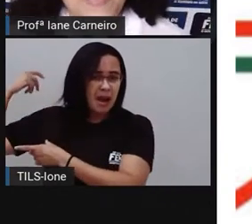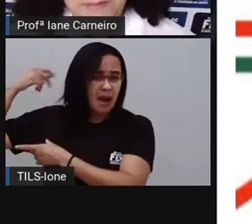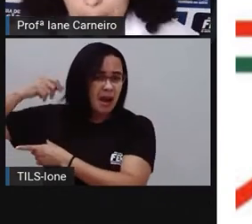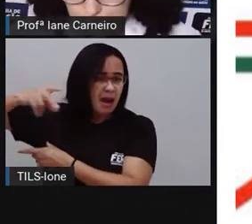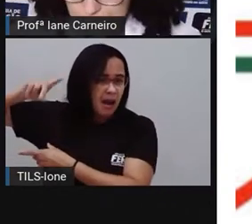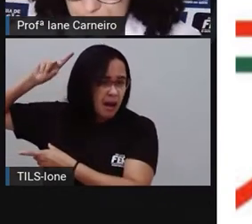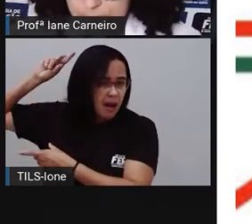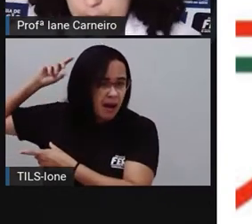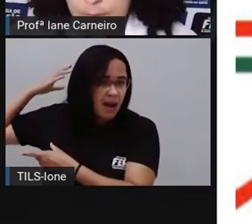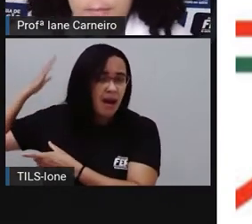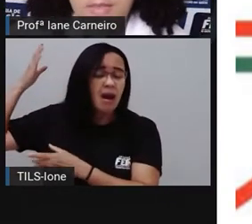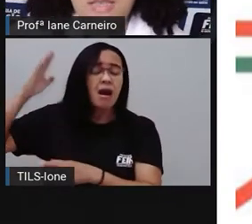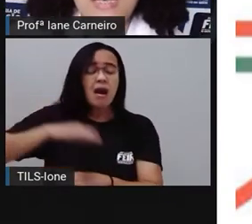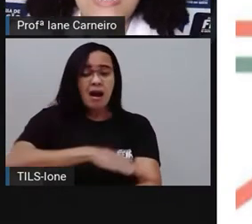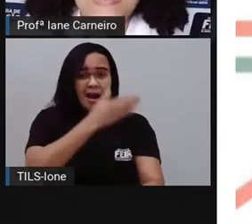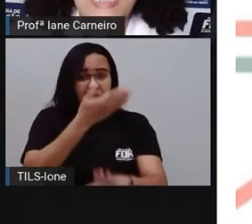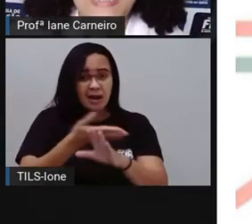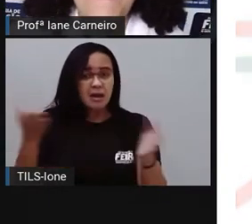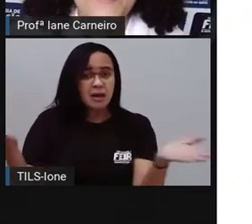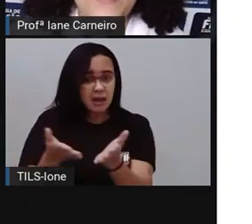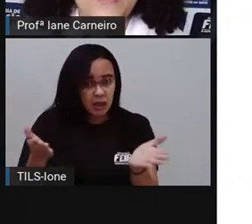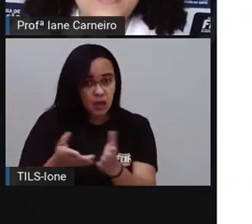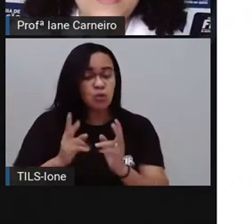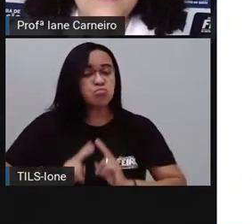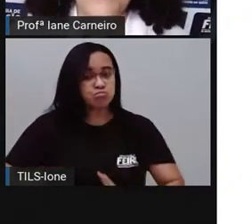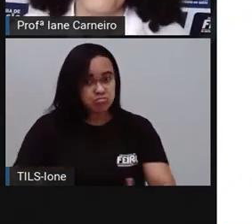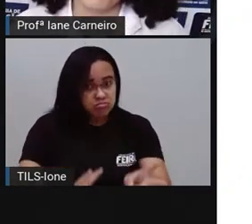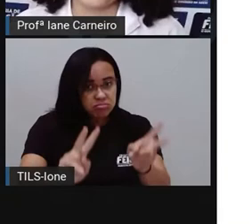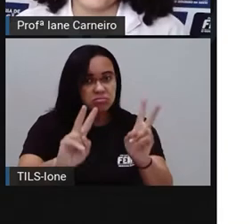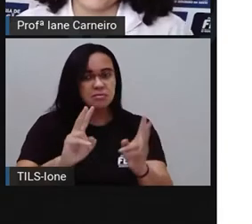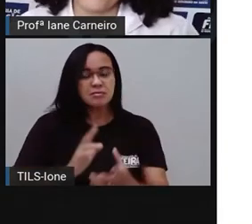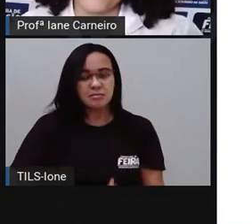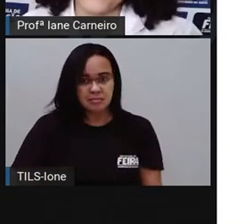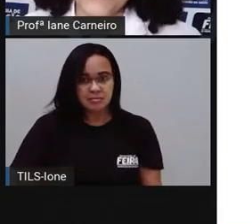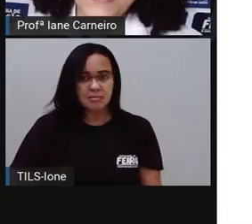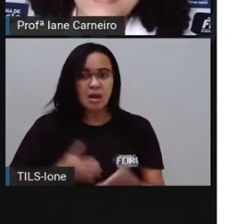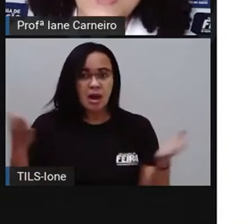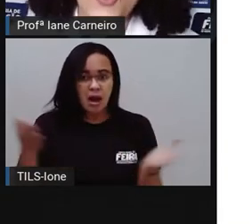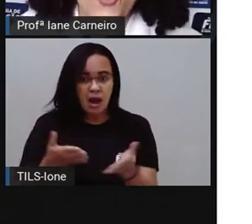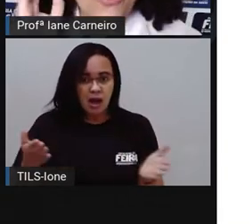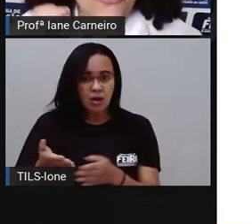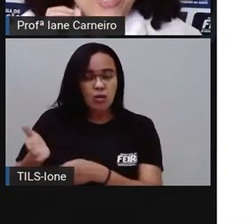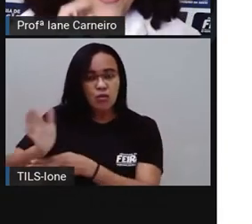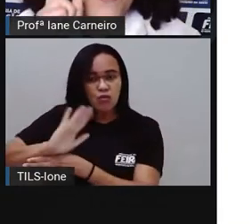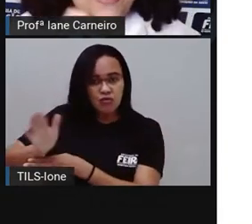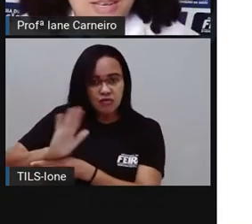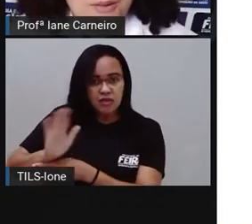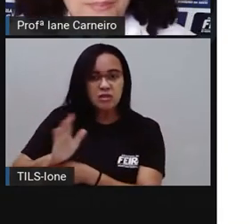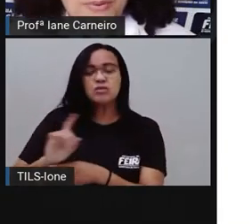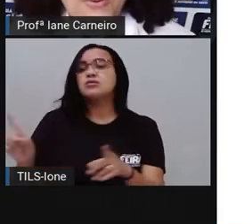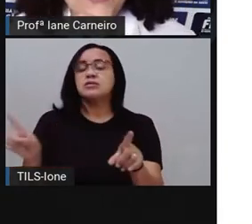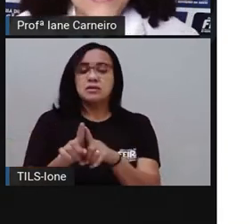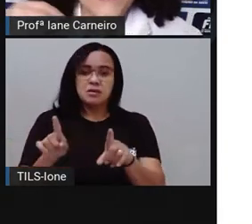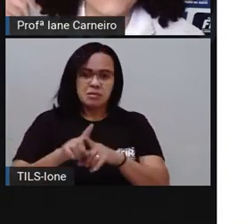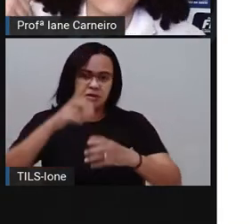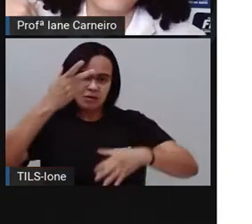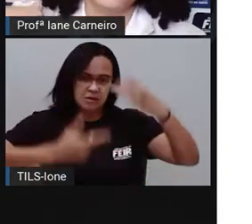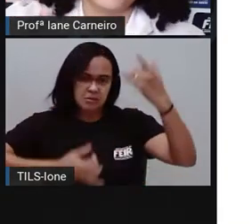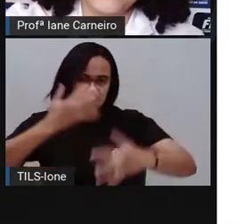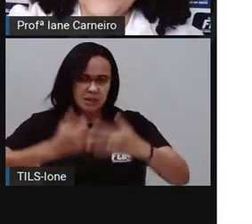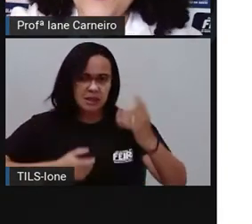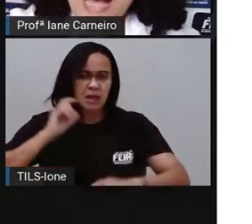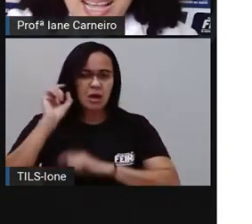não, tá bom? E aí, a Pro vai compartilhar aqui com vocês um vídeo que vai falar um pouco, né,